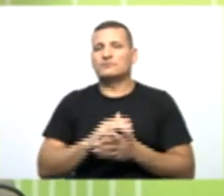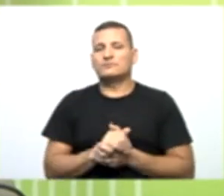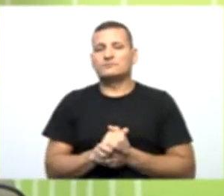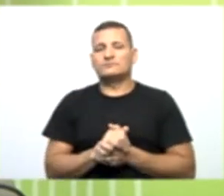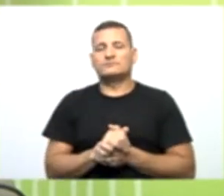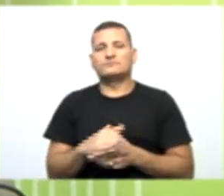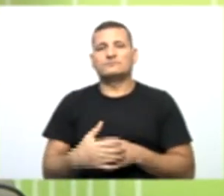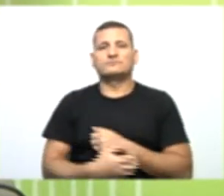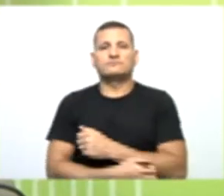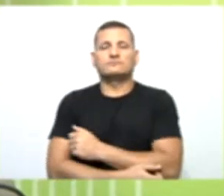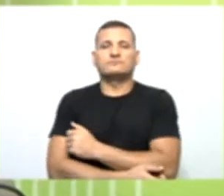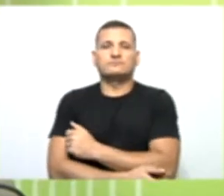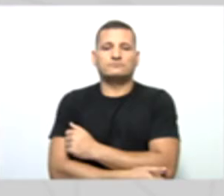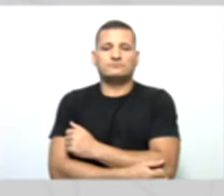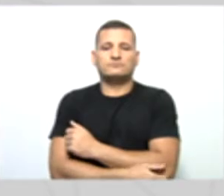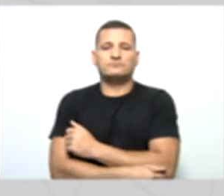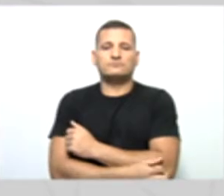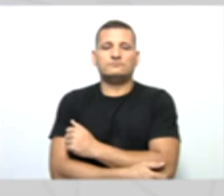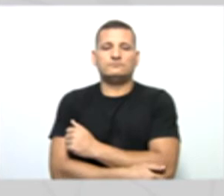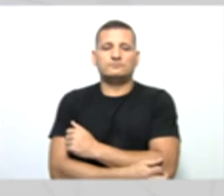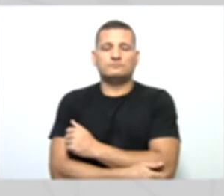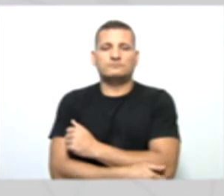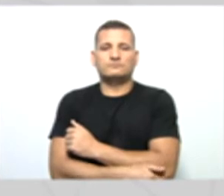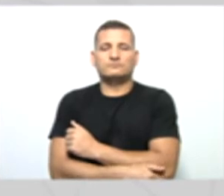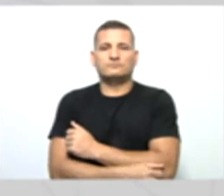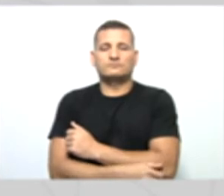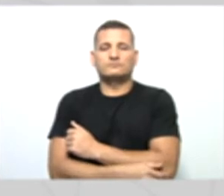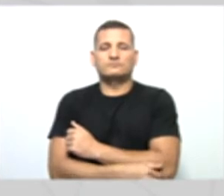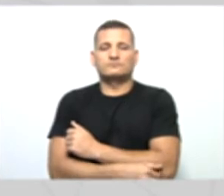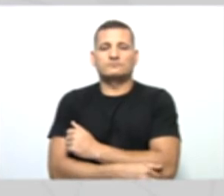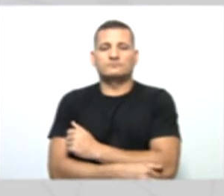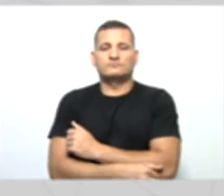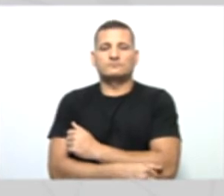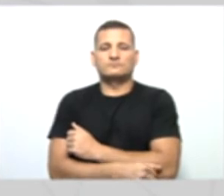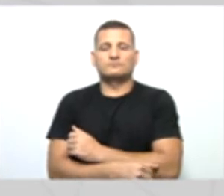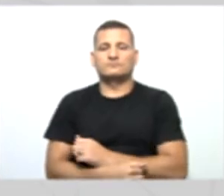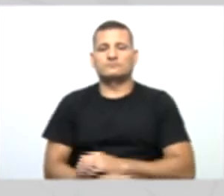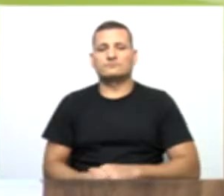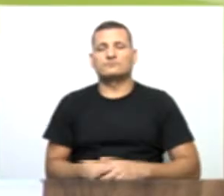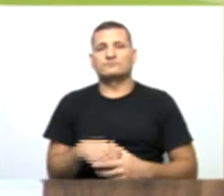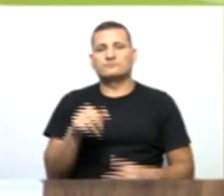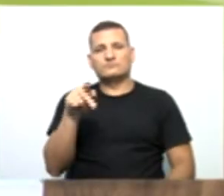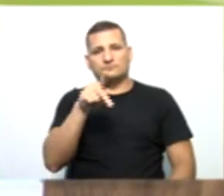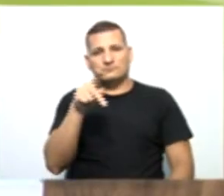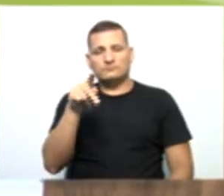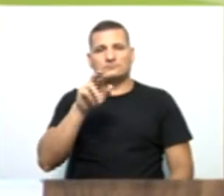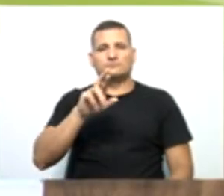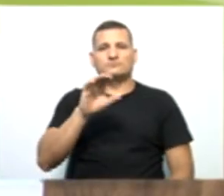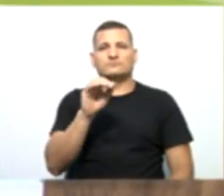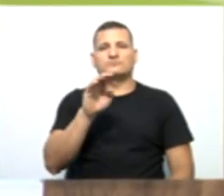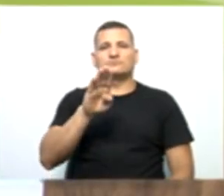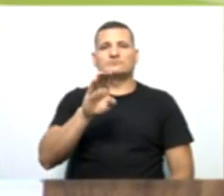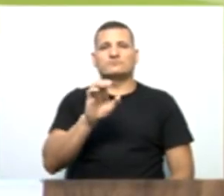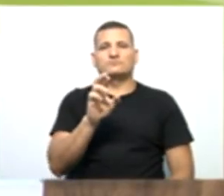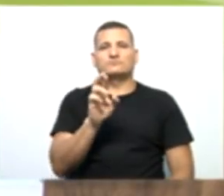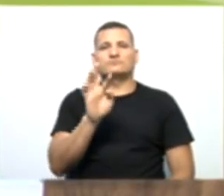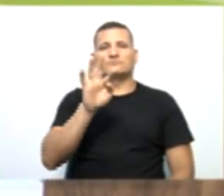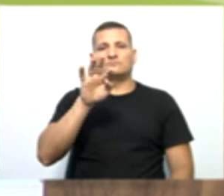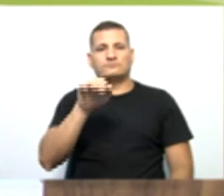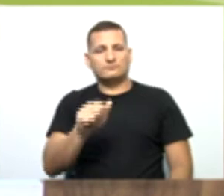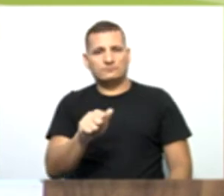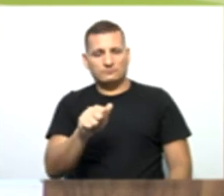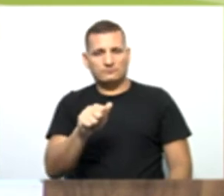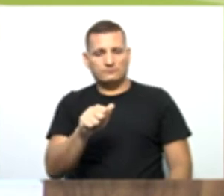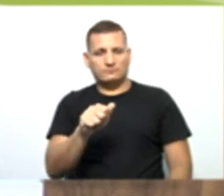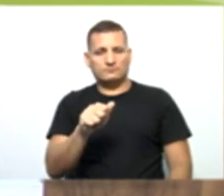orientado por essas imagens. Vamos lá, então? Só para registrar também, professora, além da professora Roberta lá, que enviou